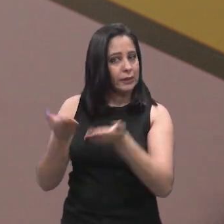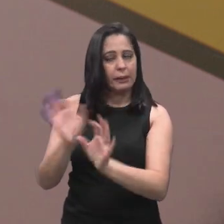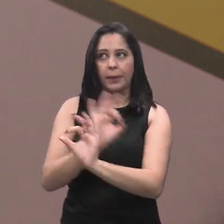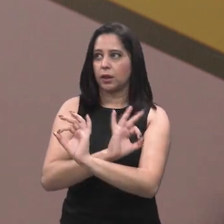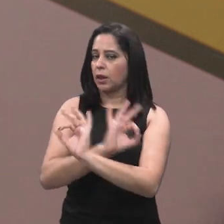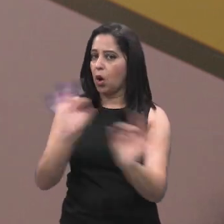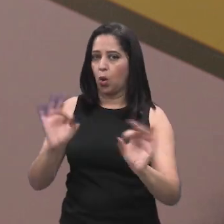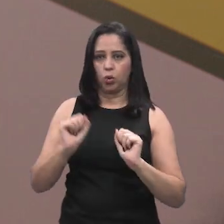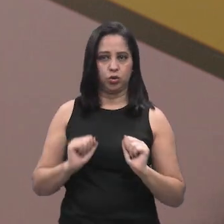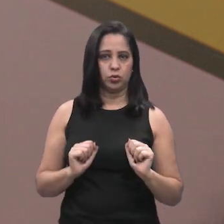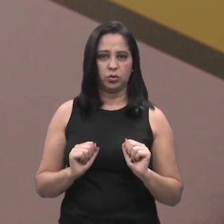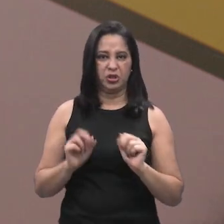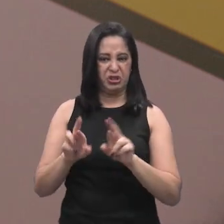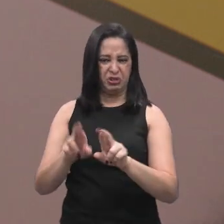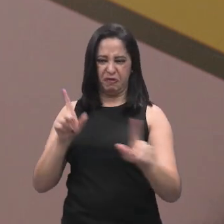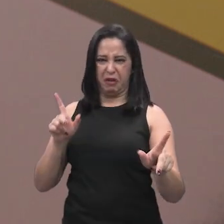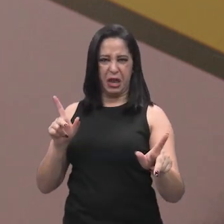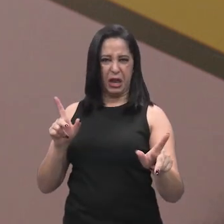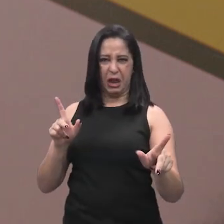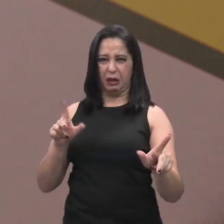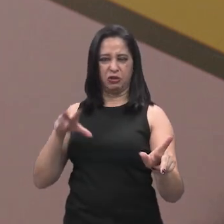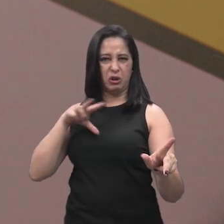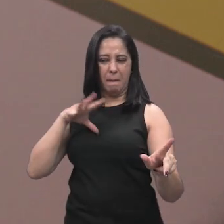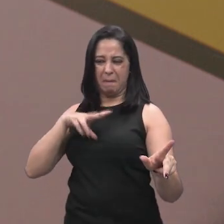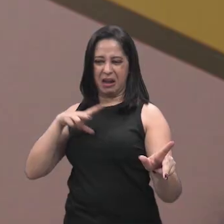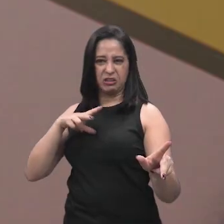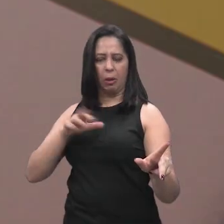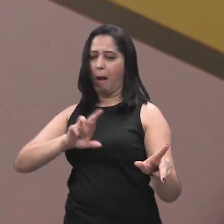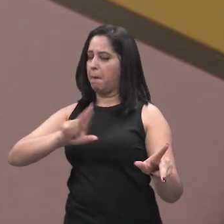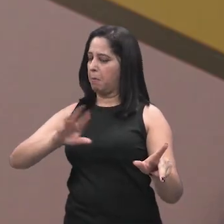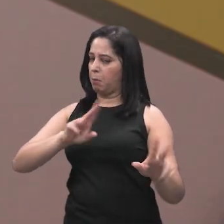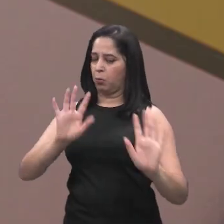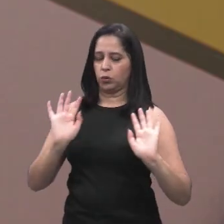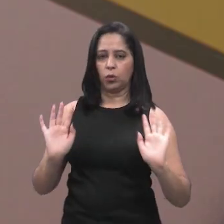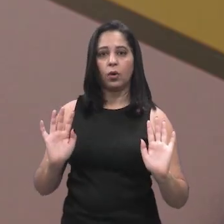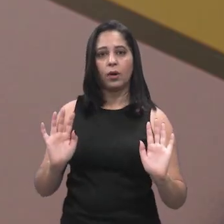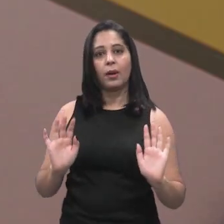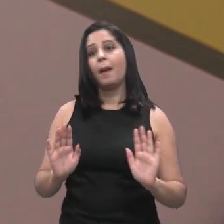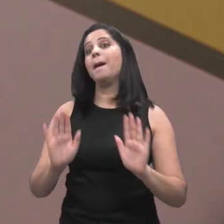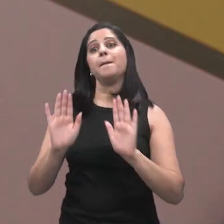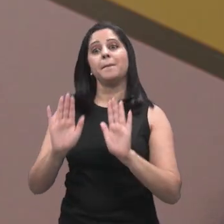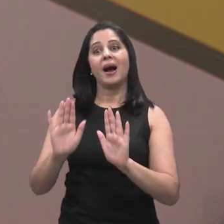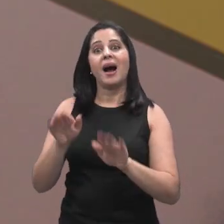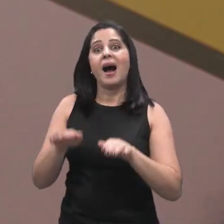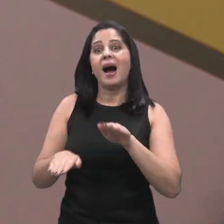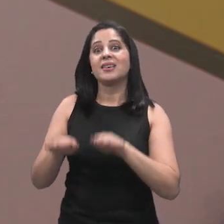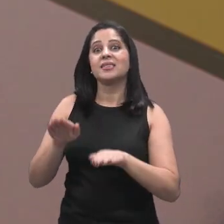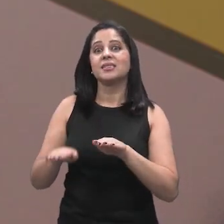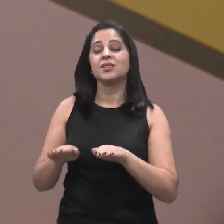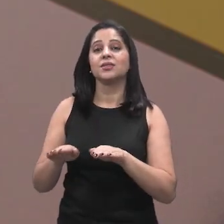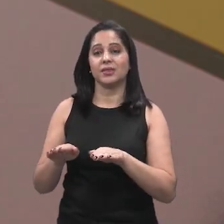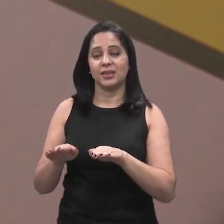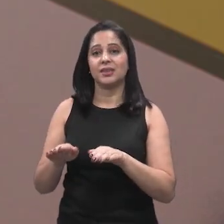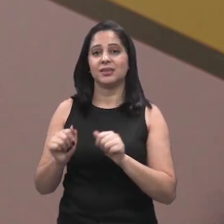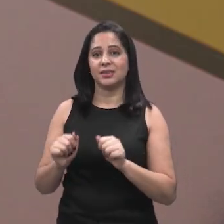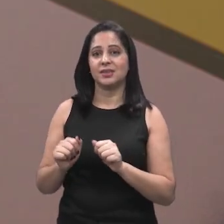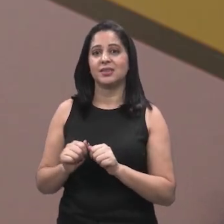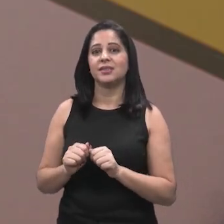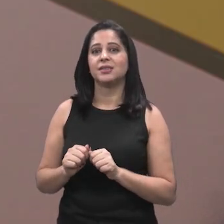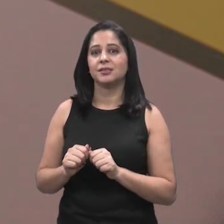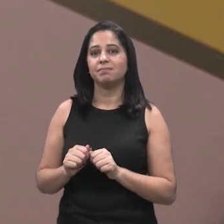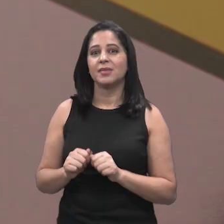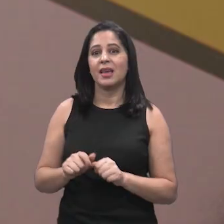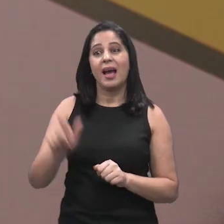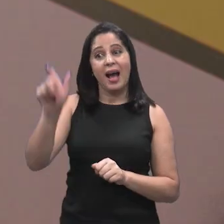que o seu médico te passa, ele é um ótimo tratamento. Não tem nada de diferente de um tratamento, uma medicação, às